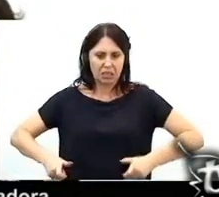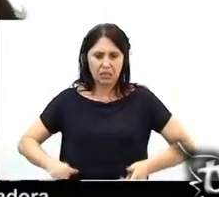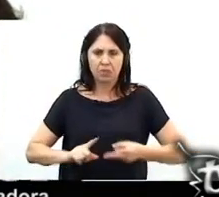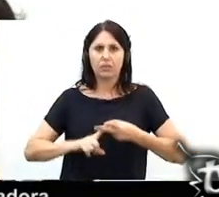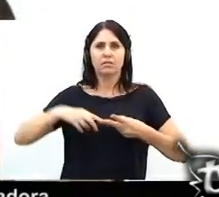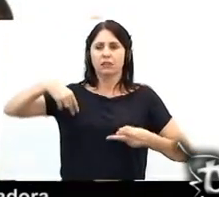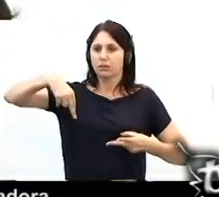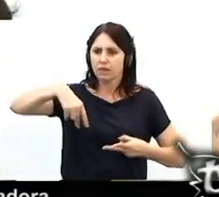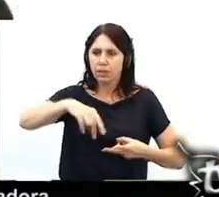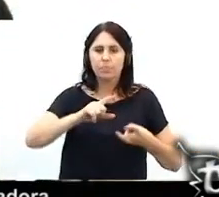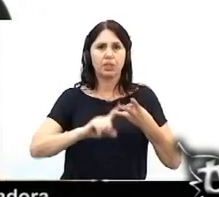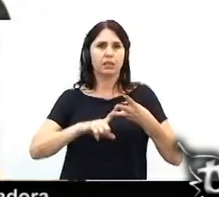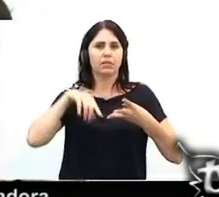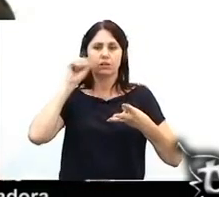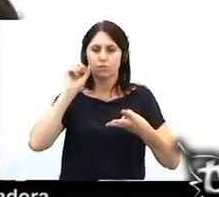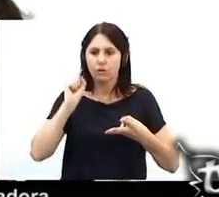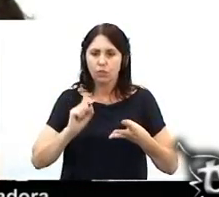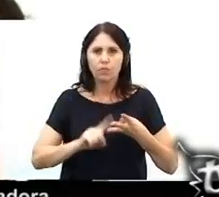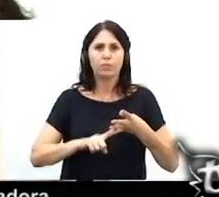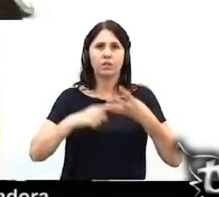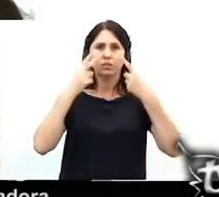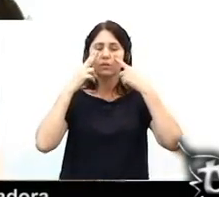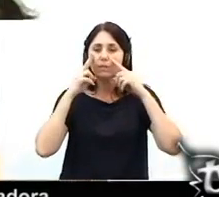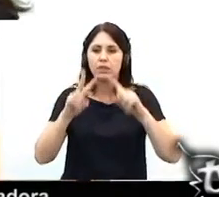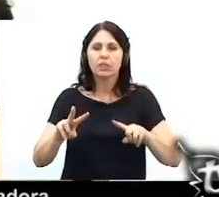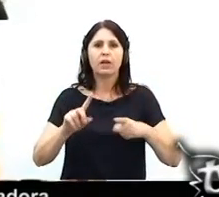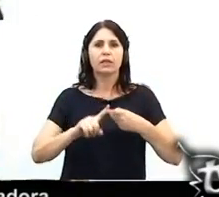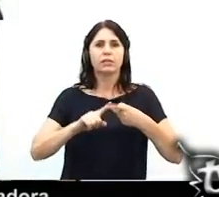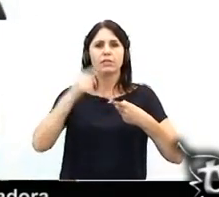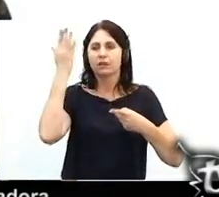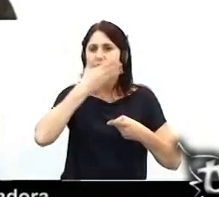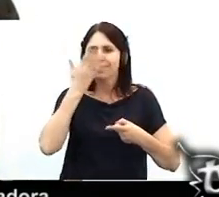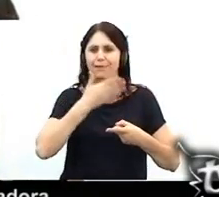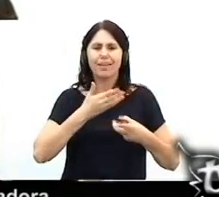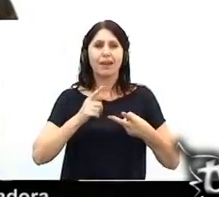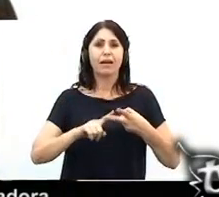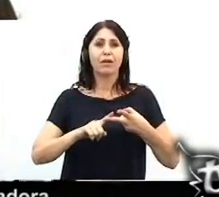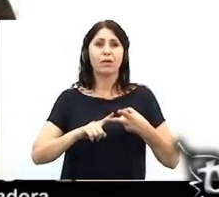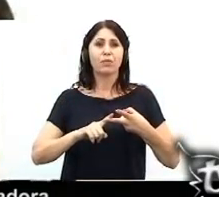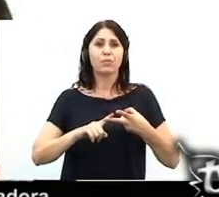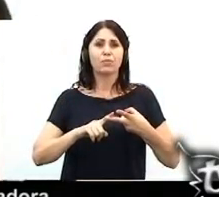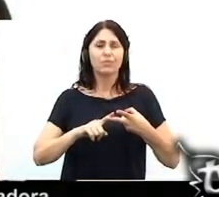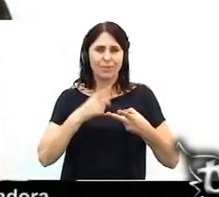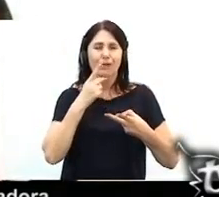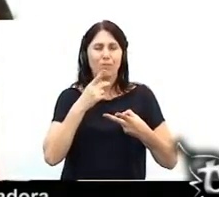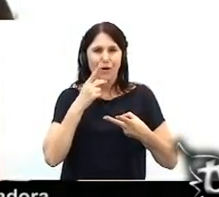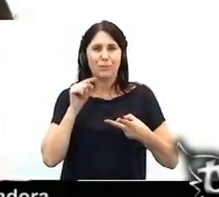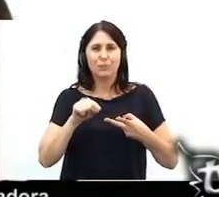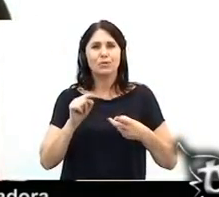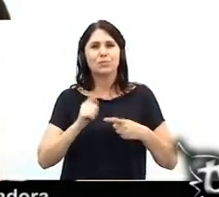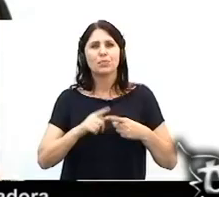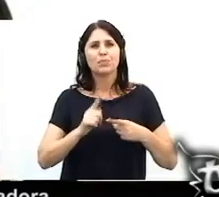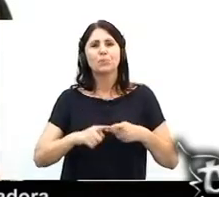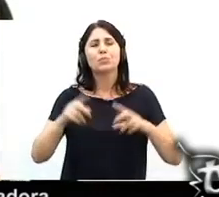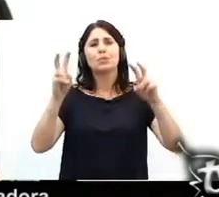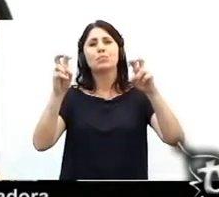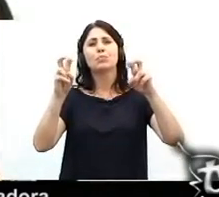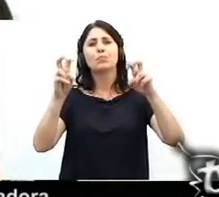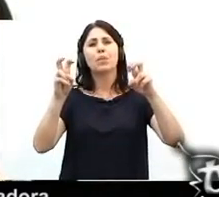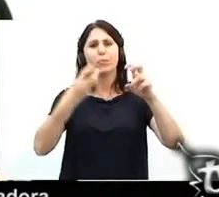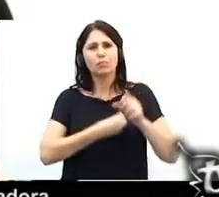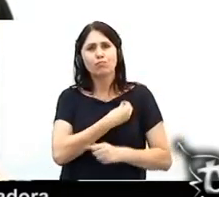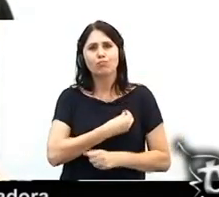movimento. Nós precisamos pensar uma cidade que contemple a todas as pessoas, sejam